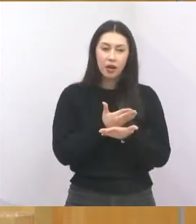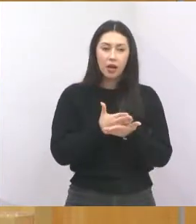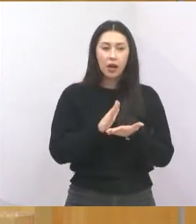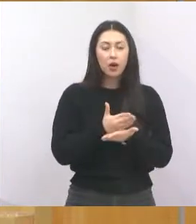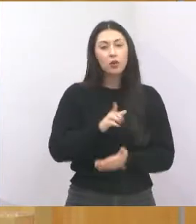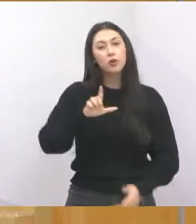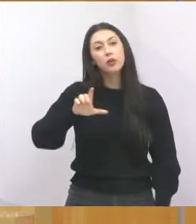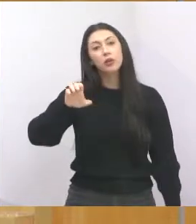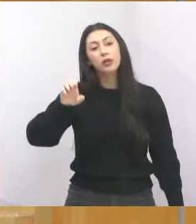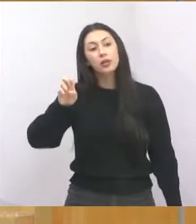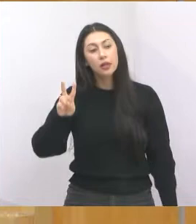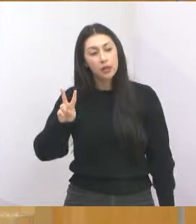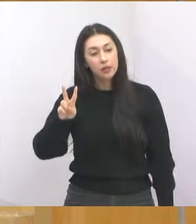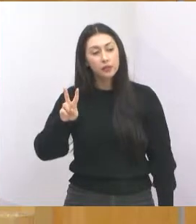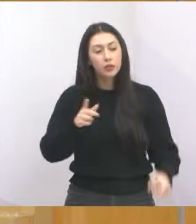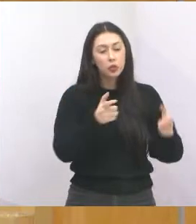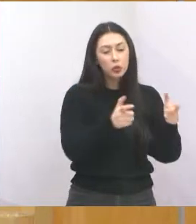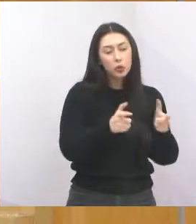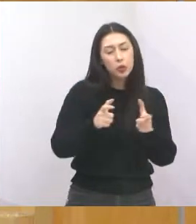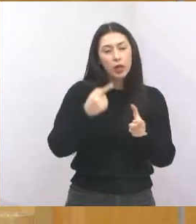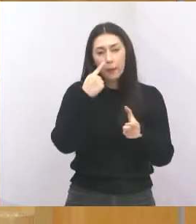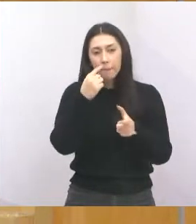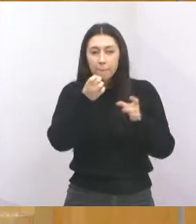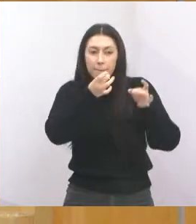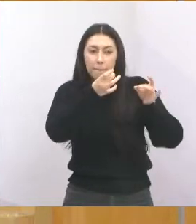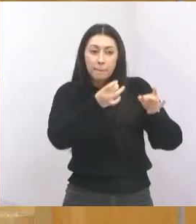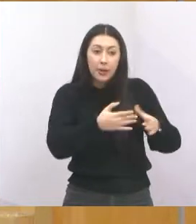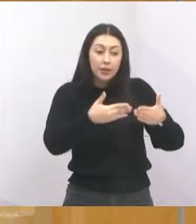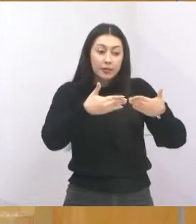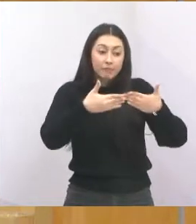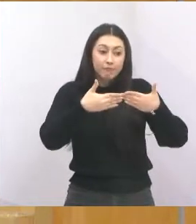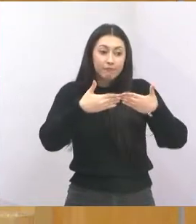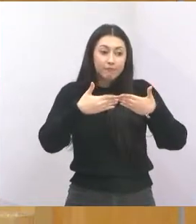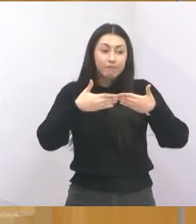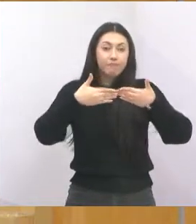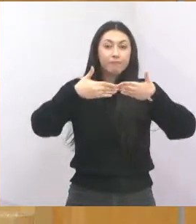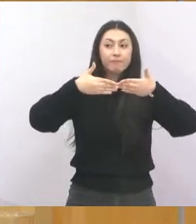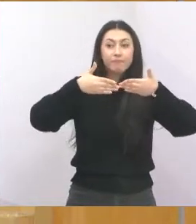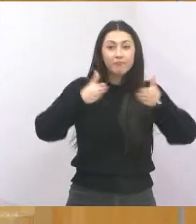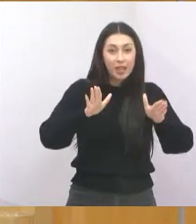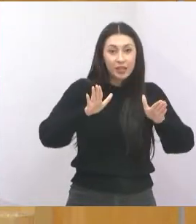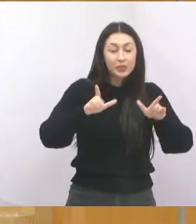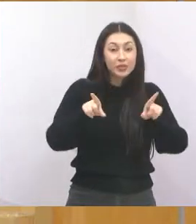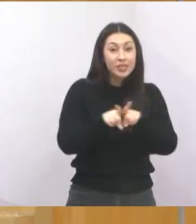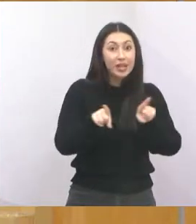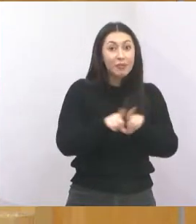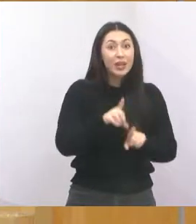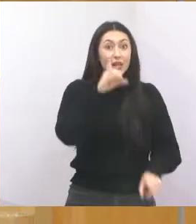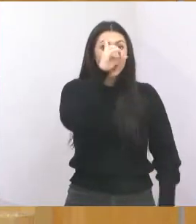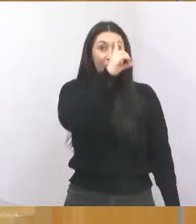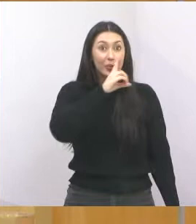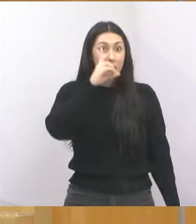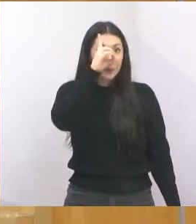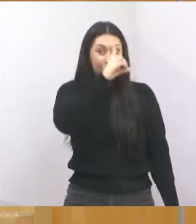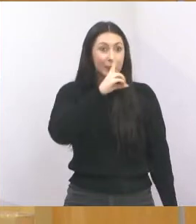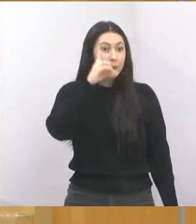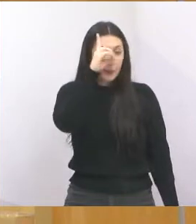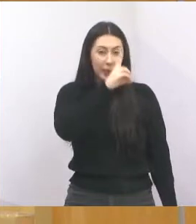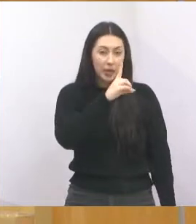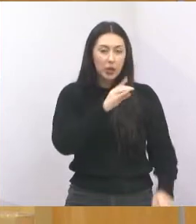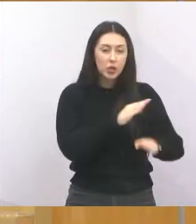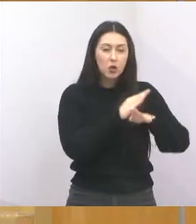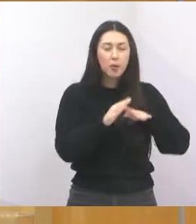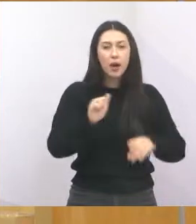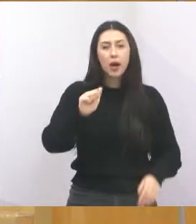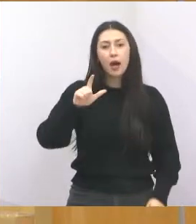leves locais de entrega as voluntárias ou sem abertos aos domingos no